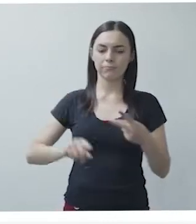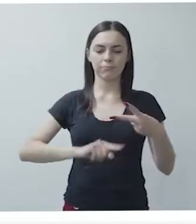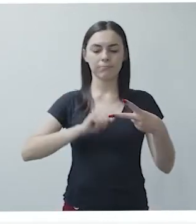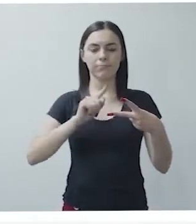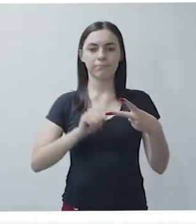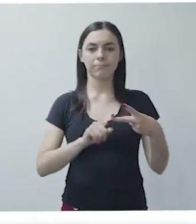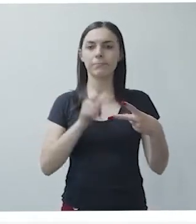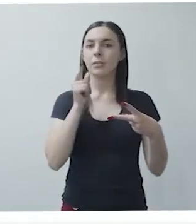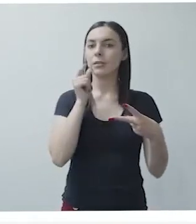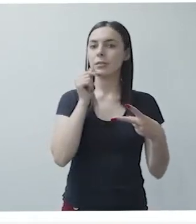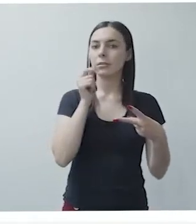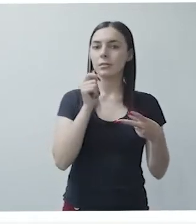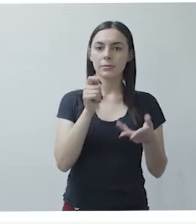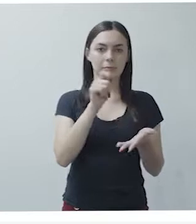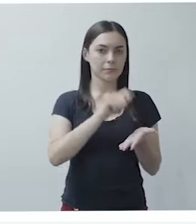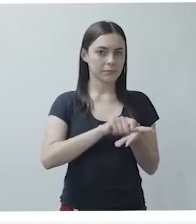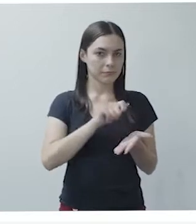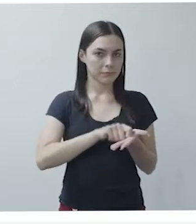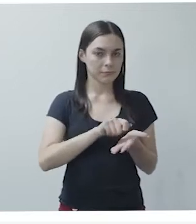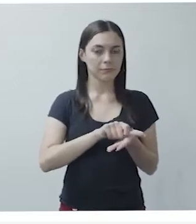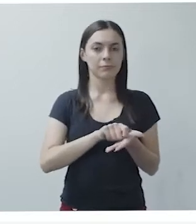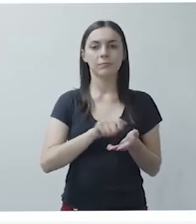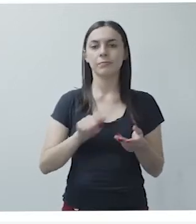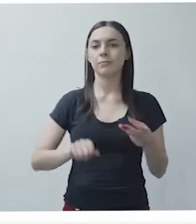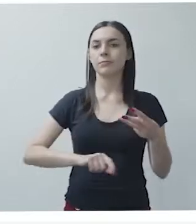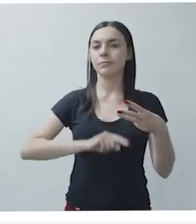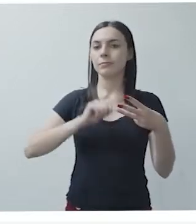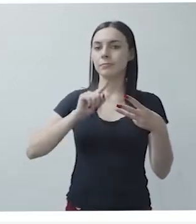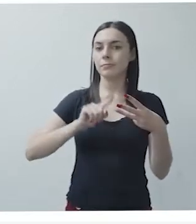Também um lápis preto.